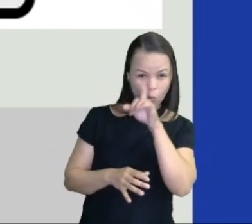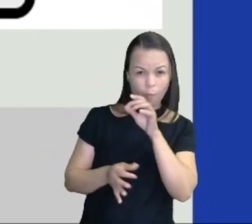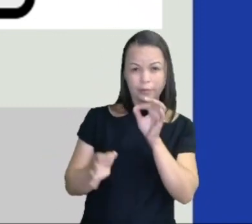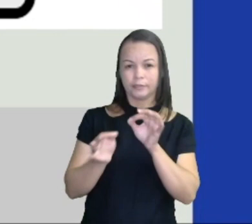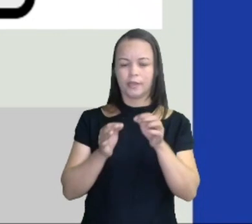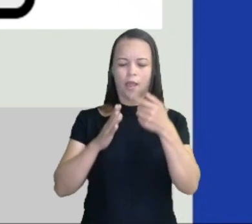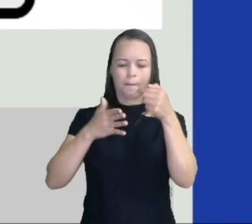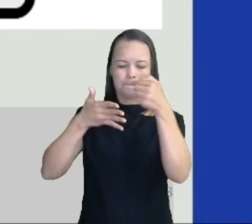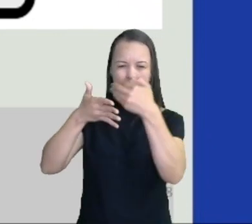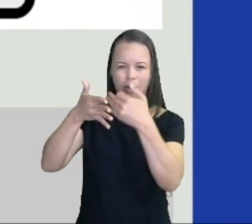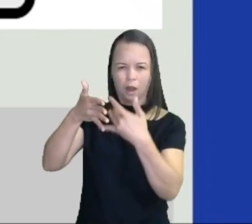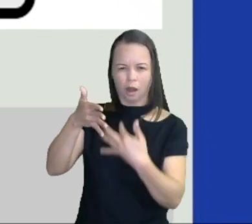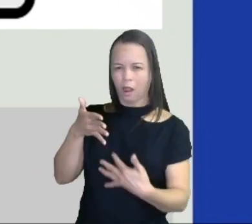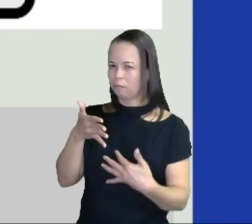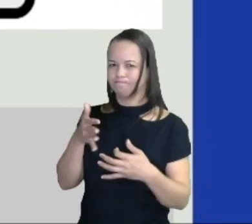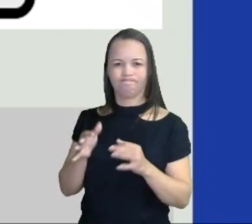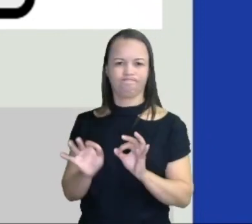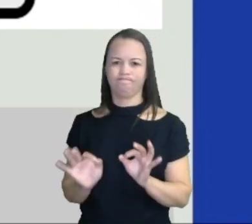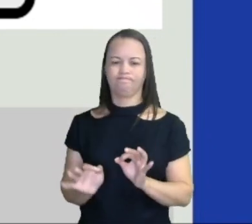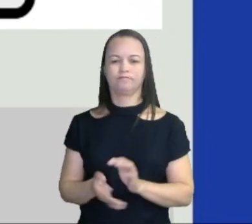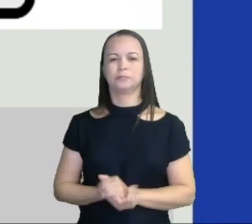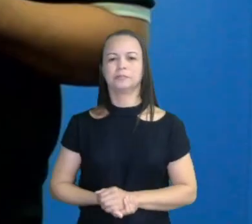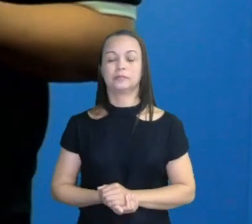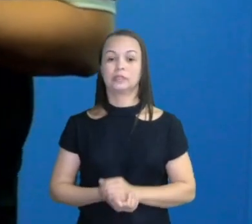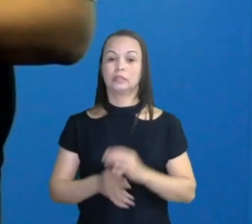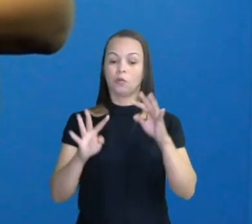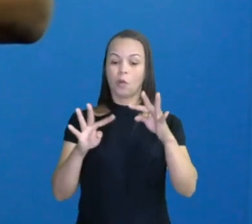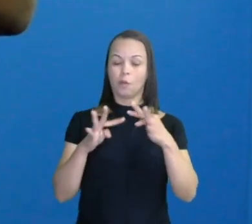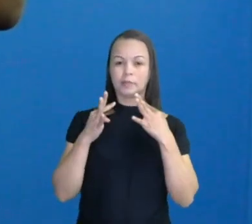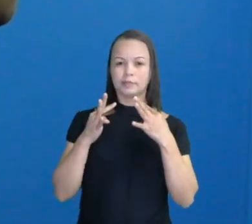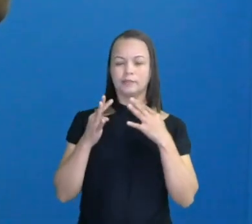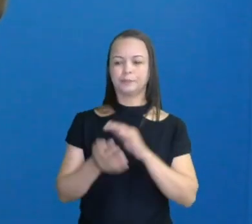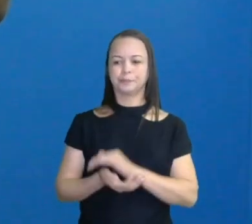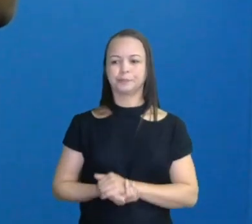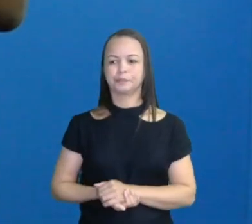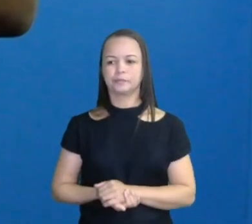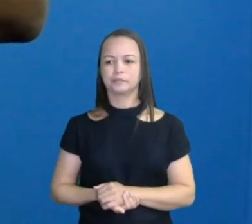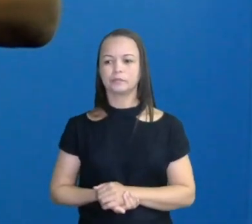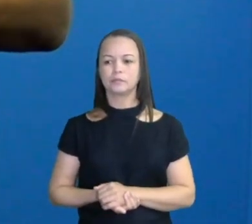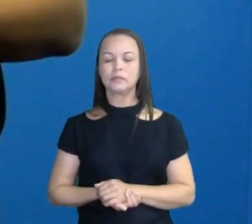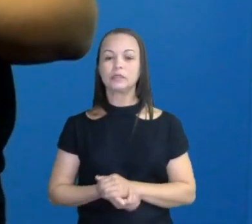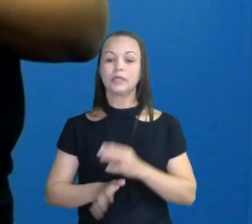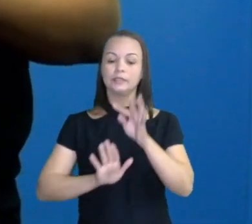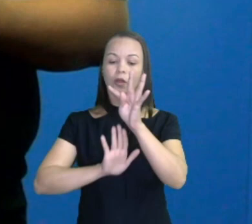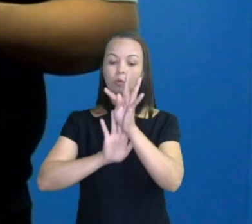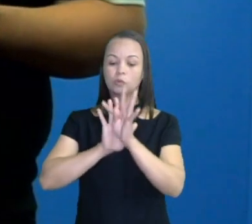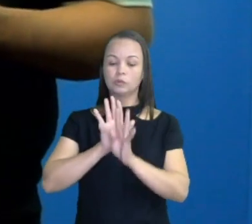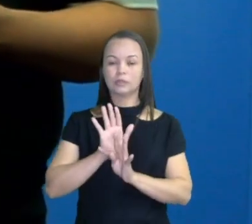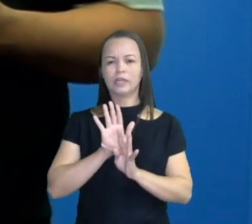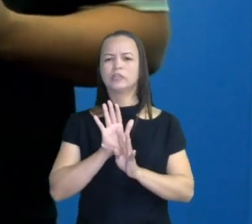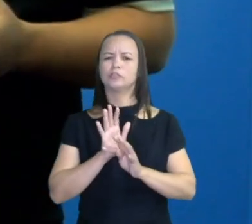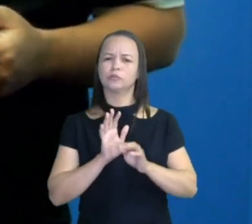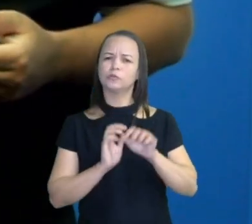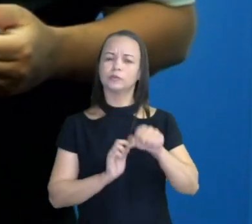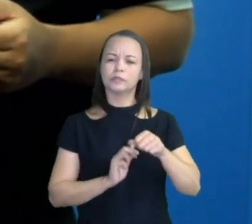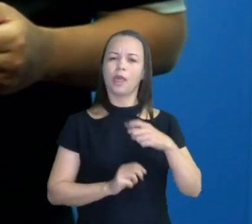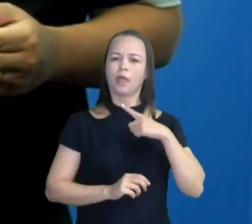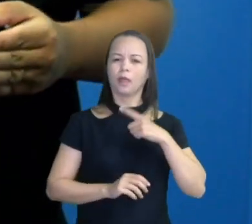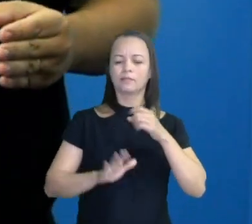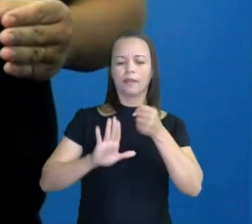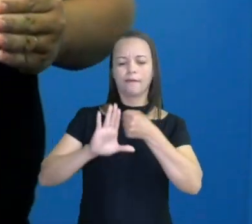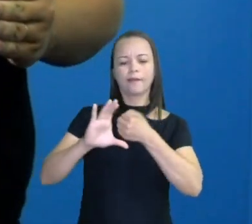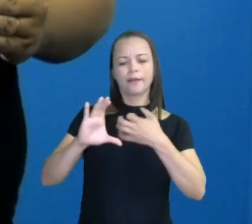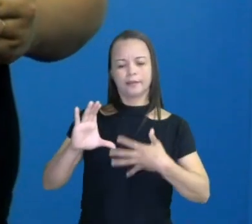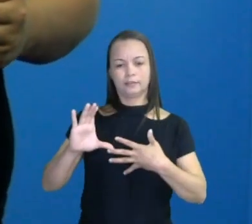listadas, tá certo? Gente, observa, volta para mim. O texto, ele sim tem características.